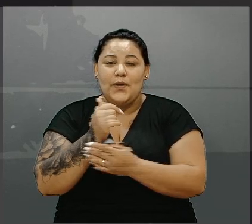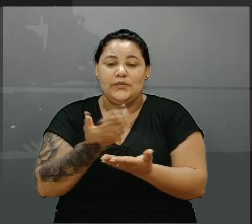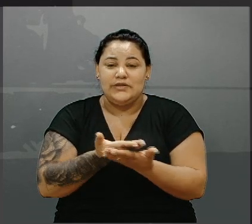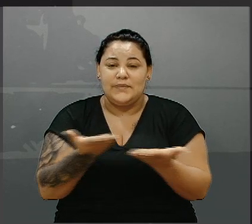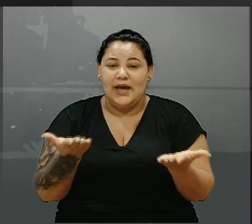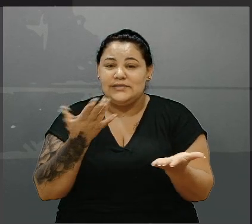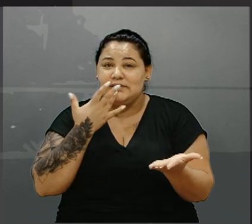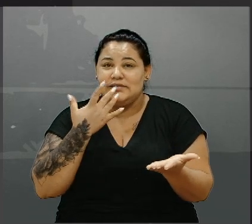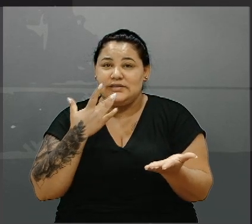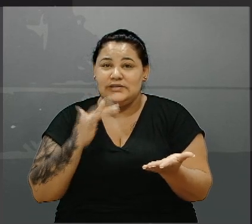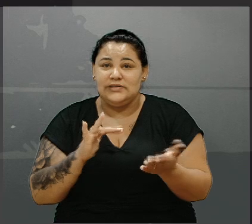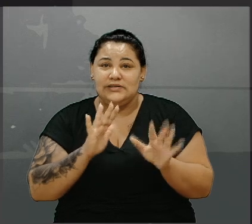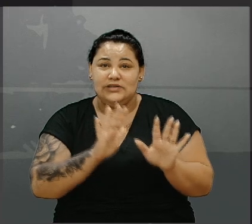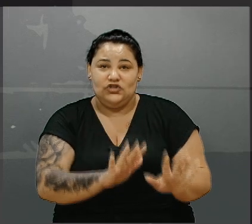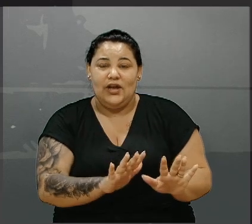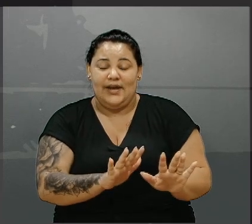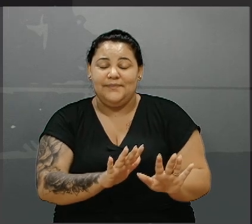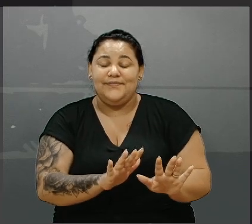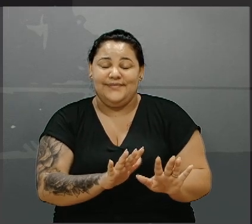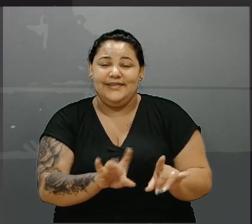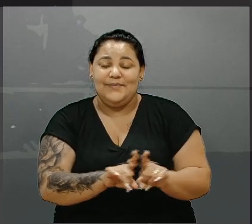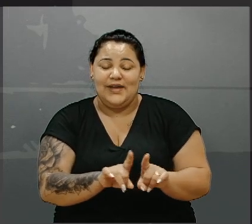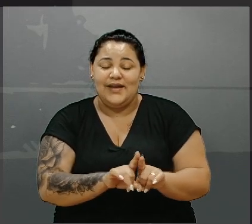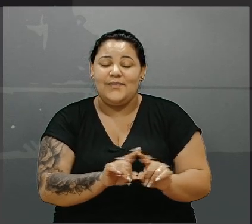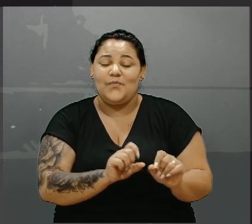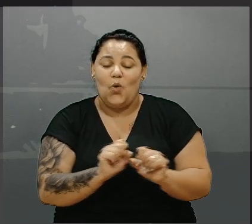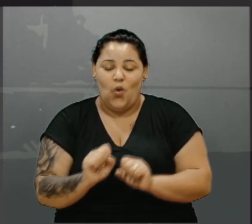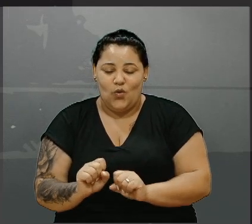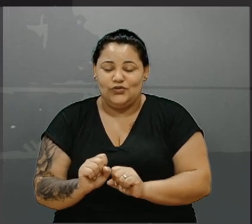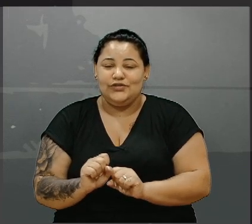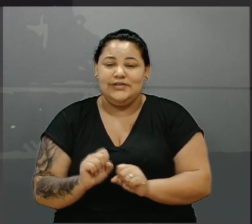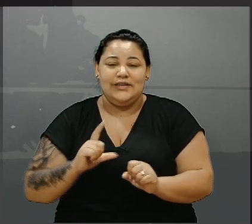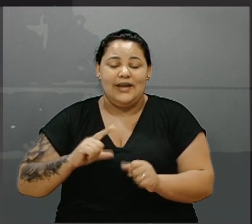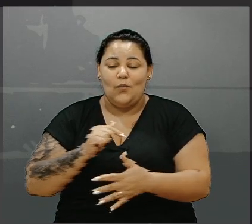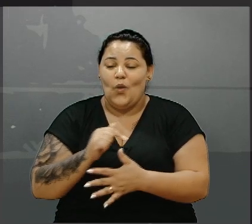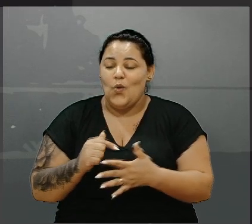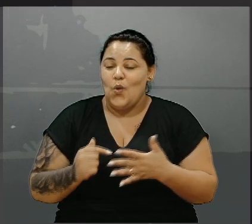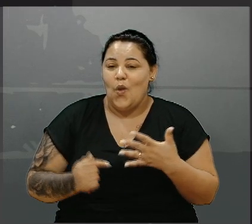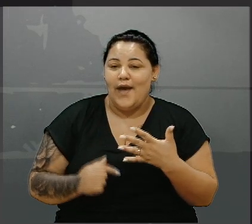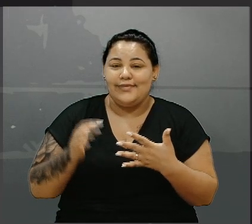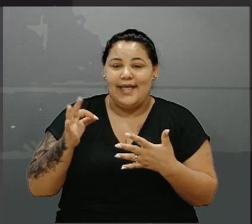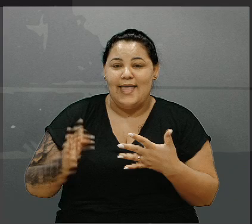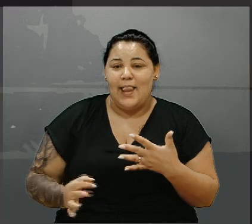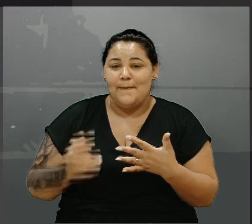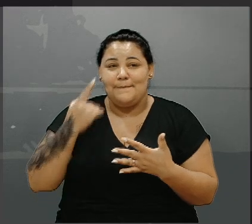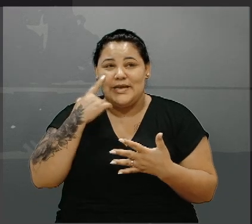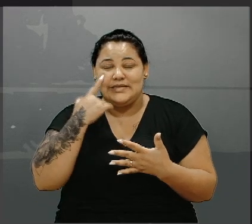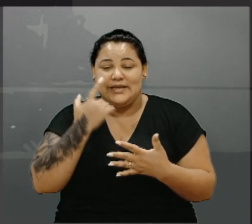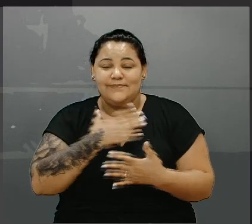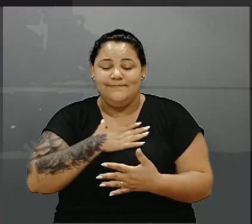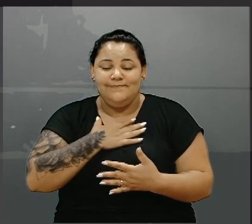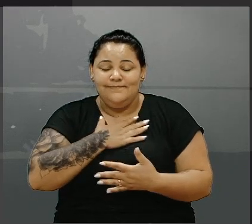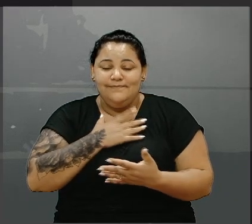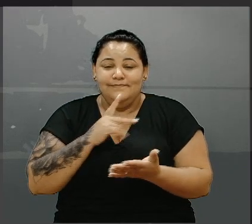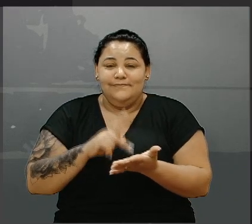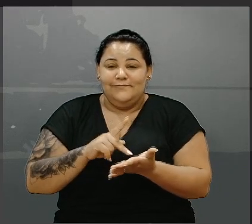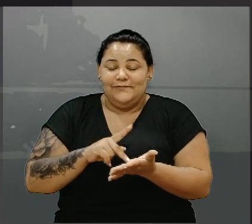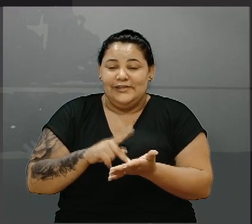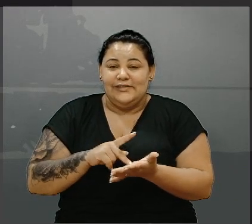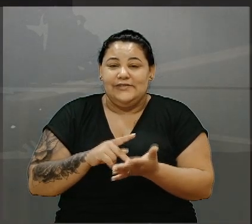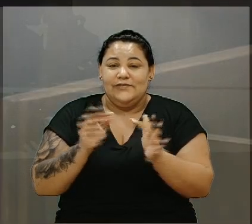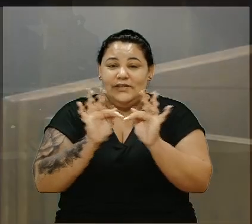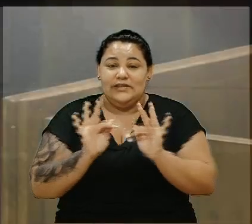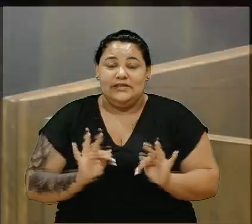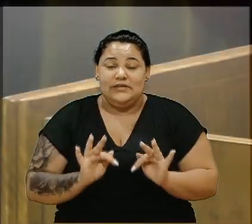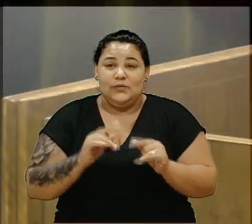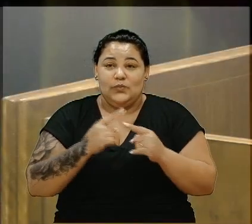correr também deixar as crianças, enfim. Tem uma série de questões que estão sendo pensadas e que nos deixa muito felizes, porque a gente sabe que